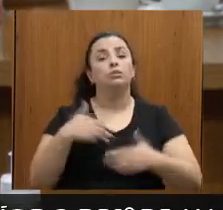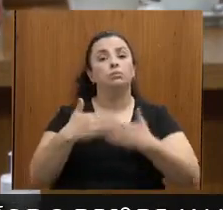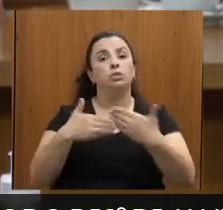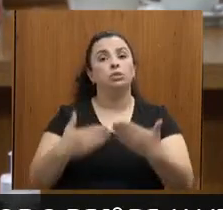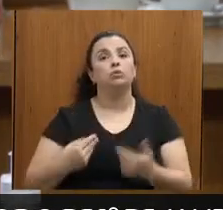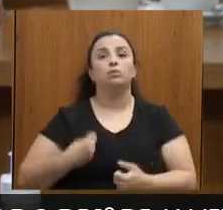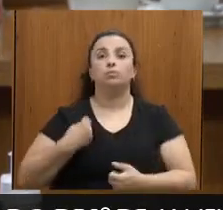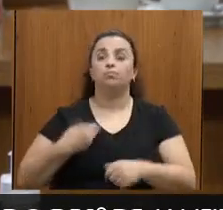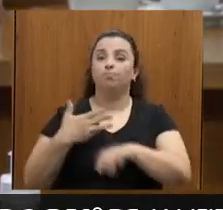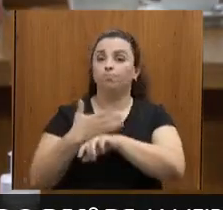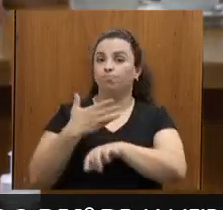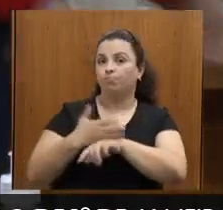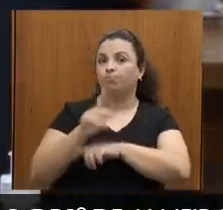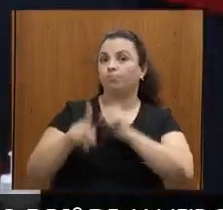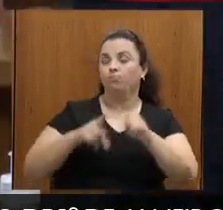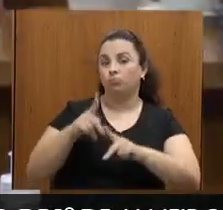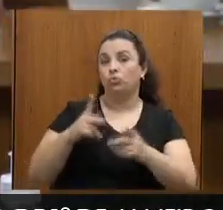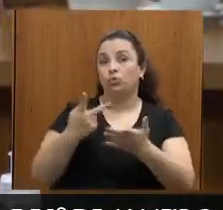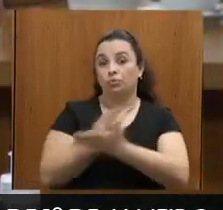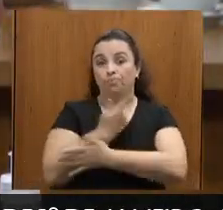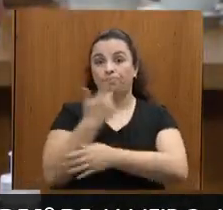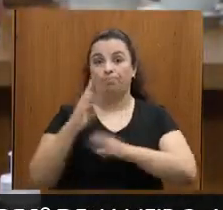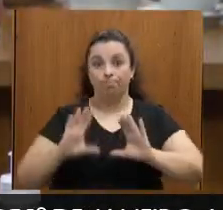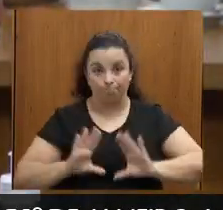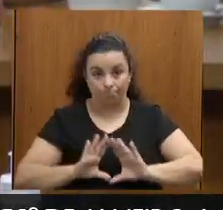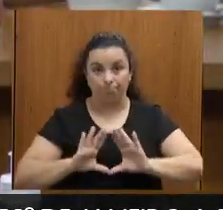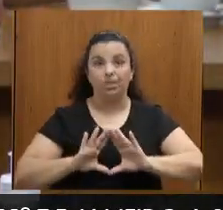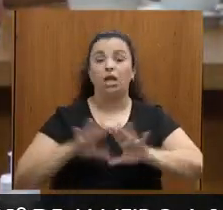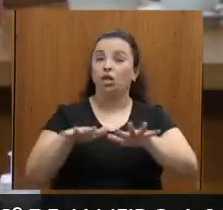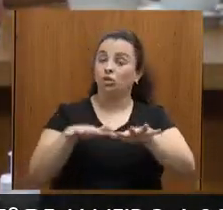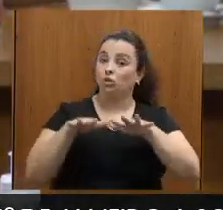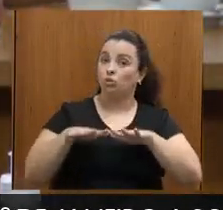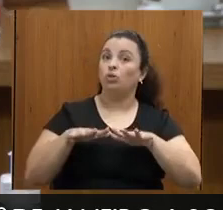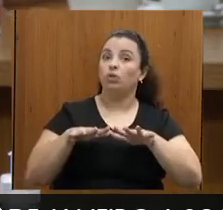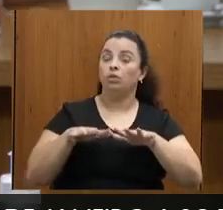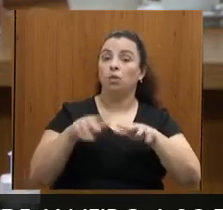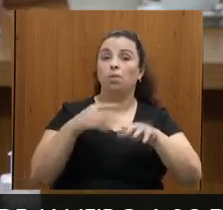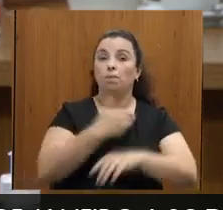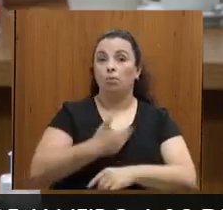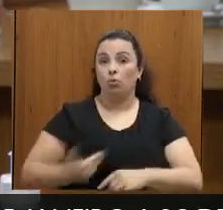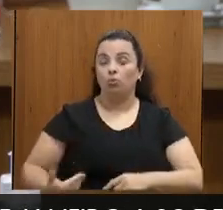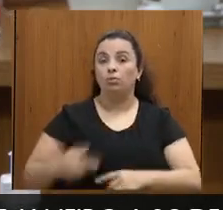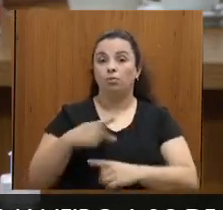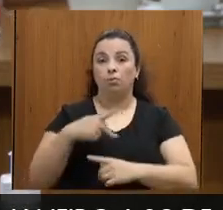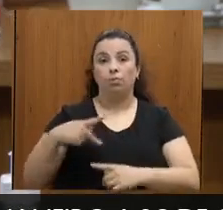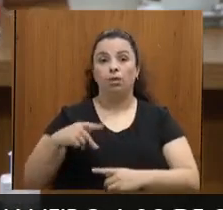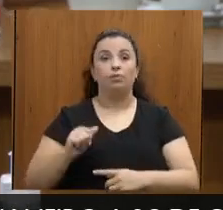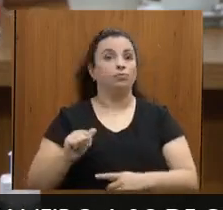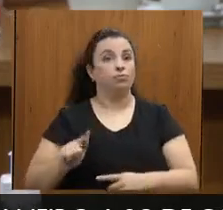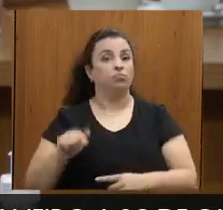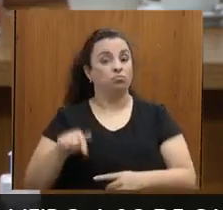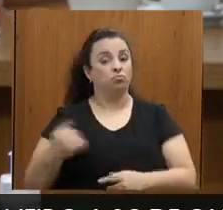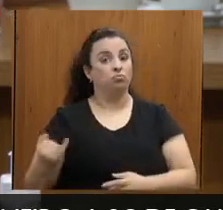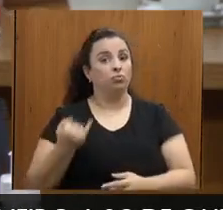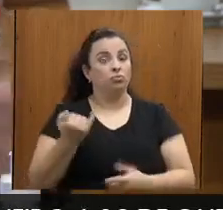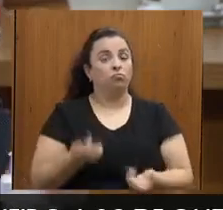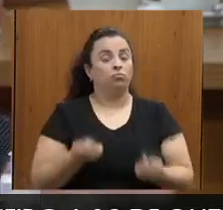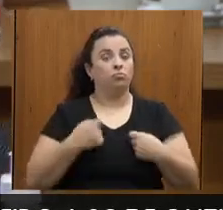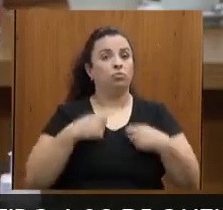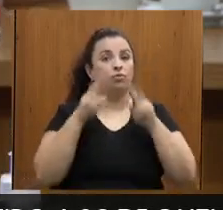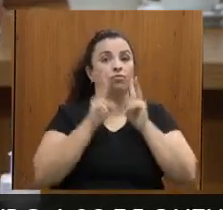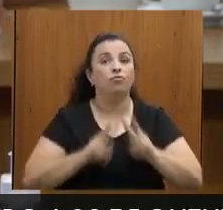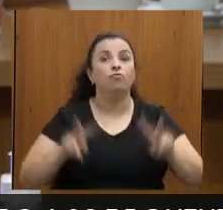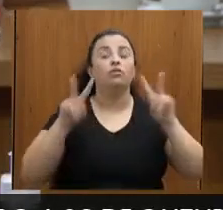participativo que acontece nessa casa, das audiências públicas do PPAG, elas são realmente fundamentais para trazer a visão da